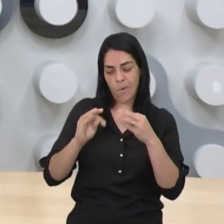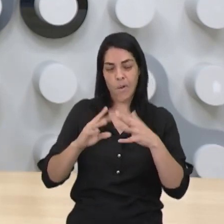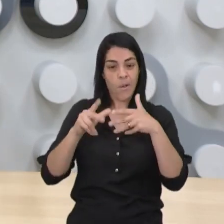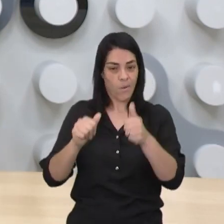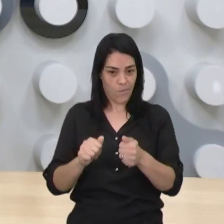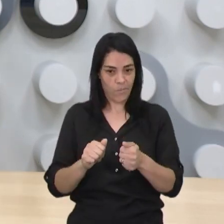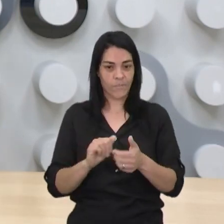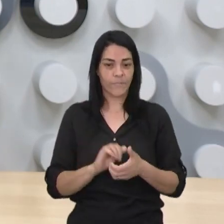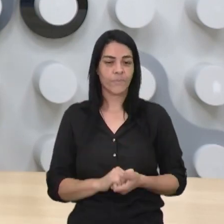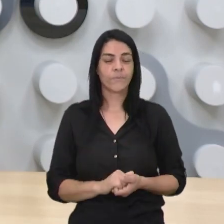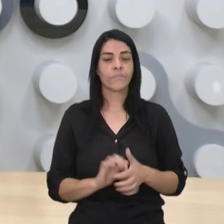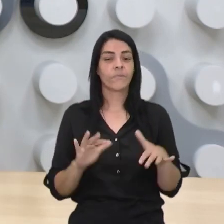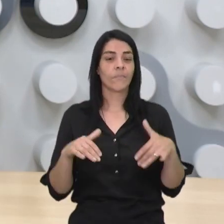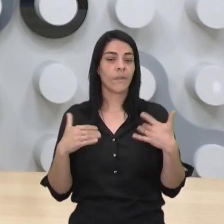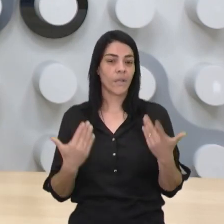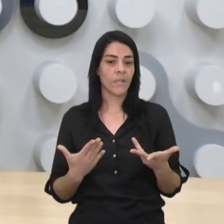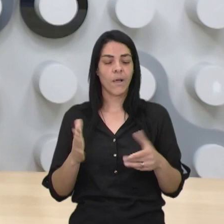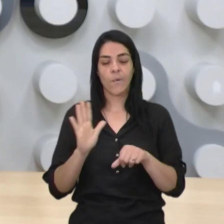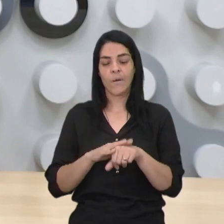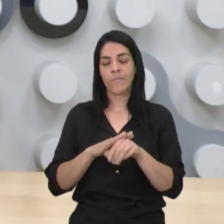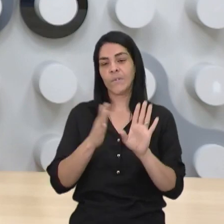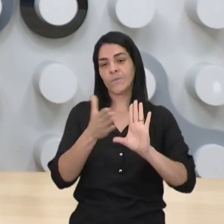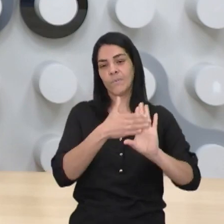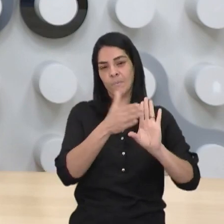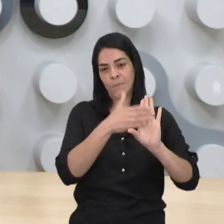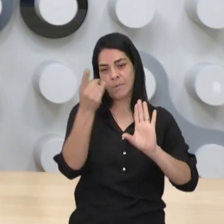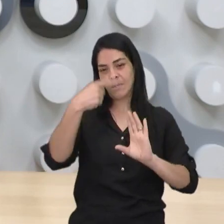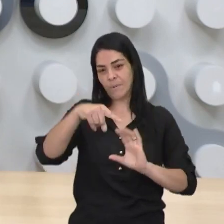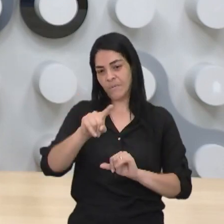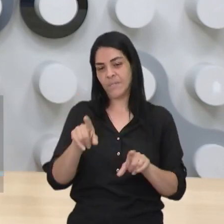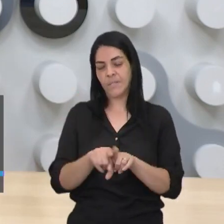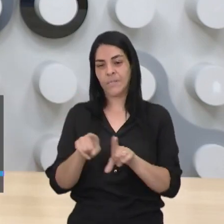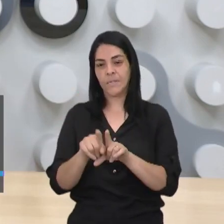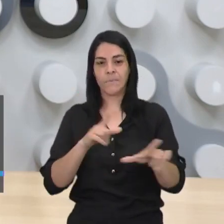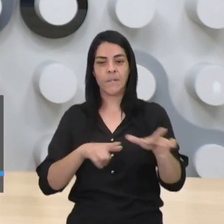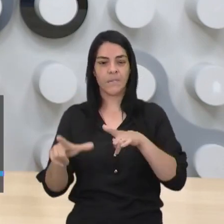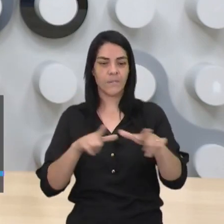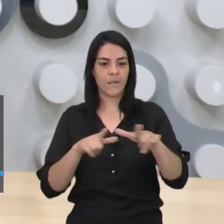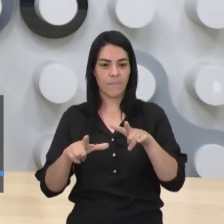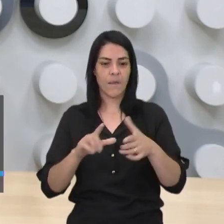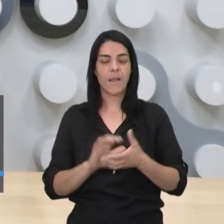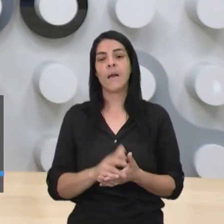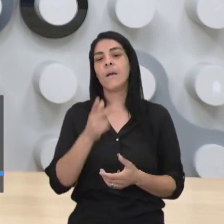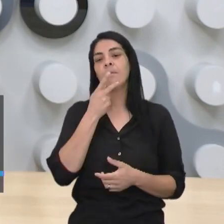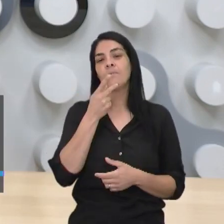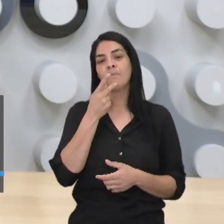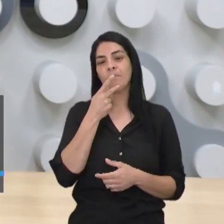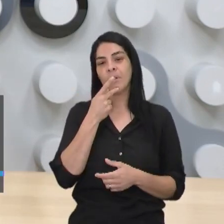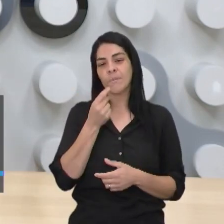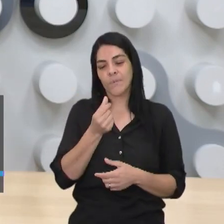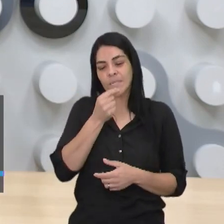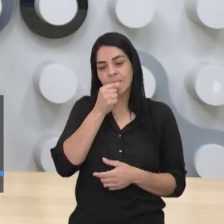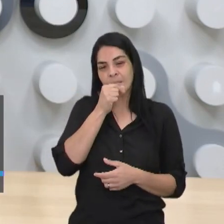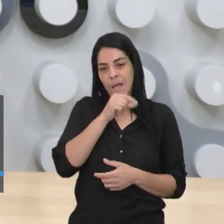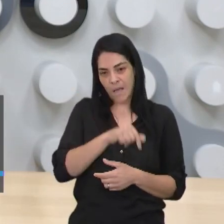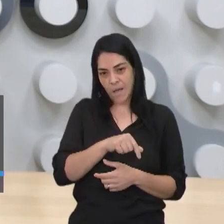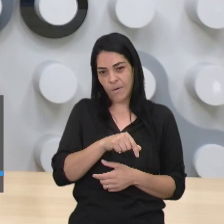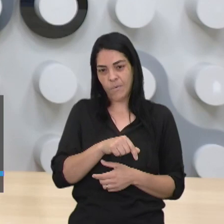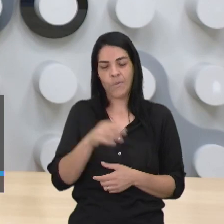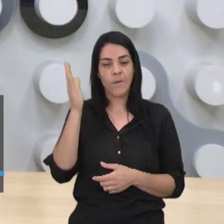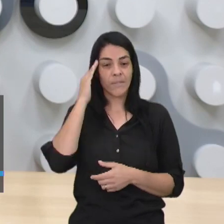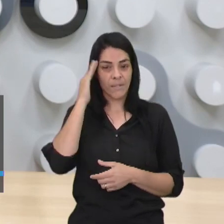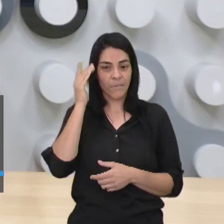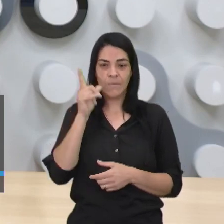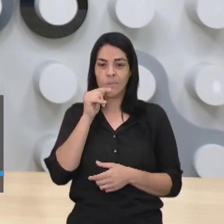enfim. Então, e aí fiz uma proposta para vocês também trabalharem com FET. Falamos sobre o sal, né? A gente sabe que o mar